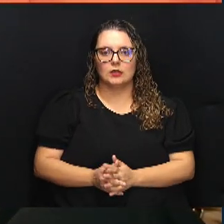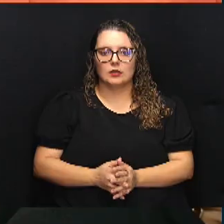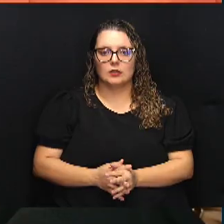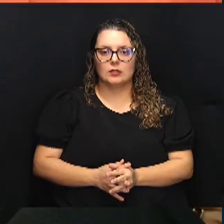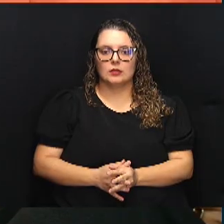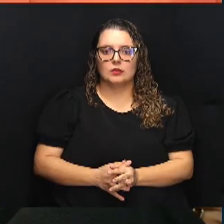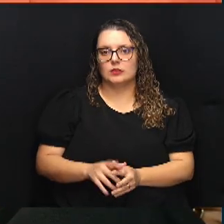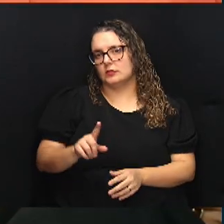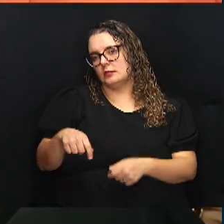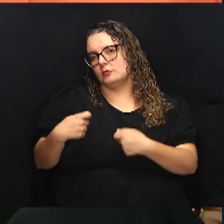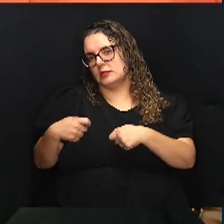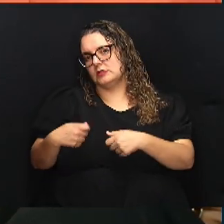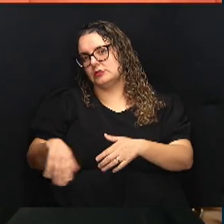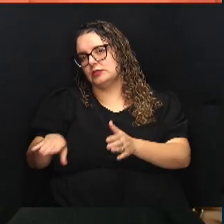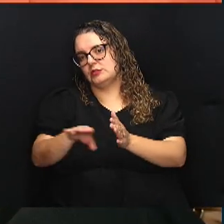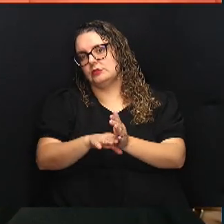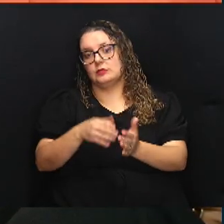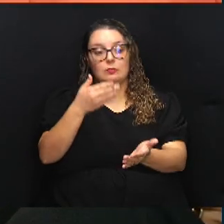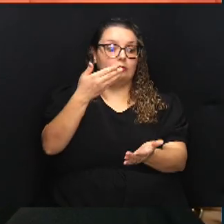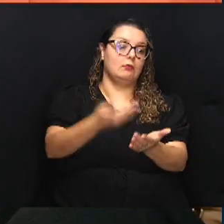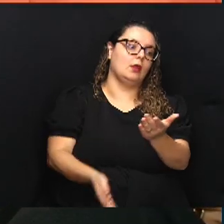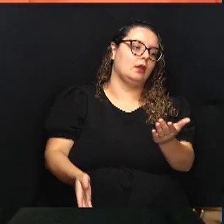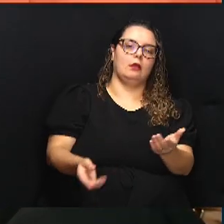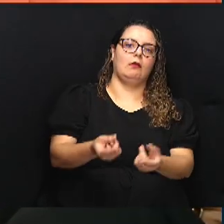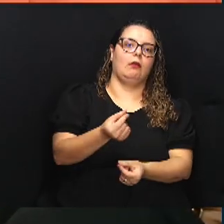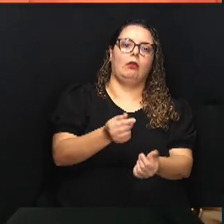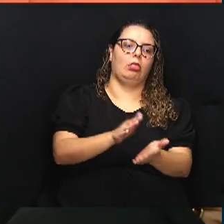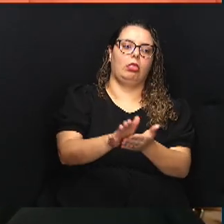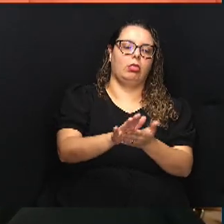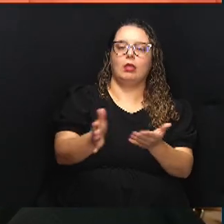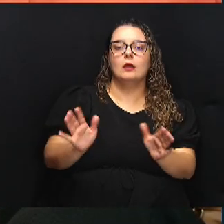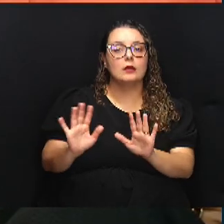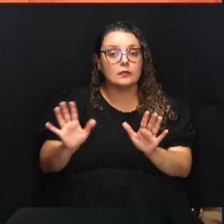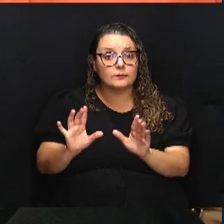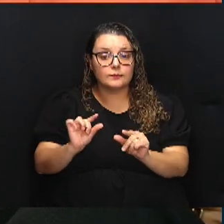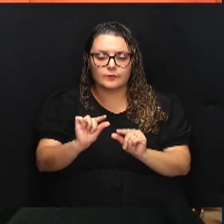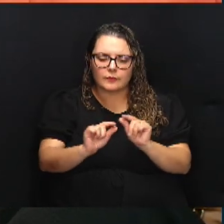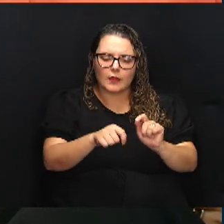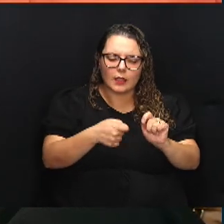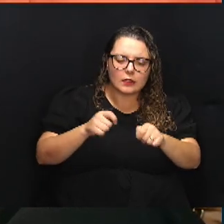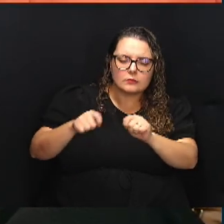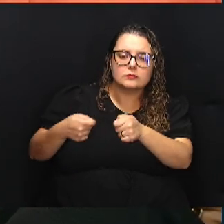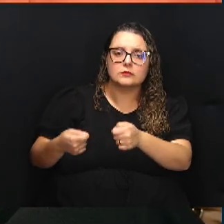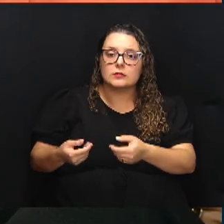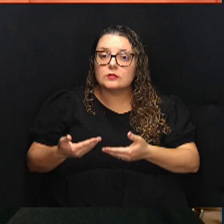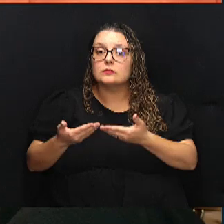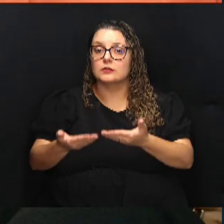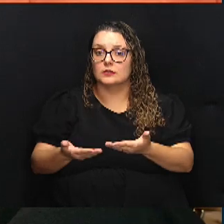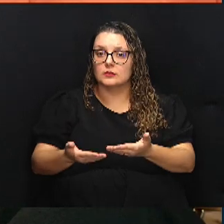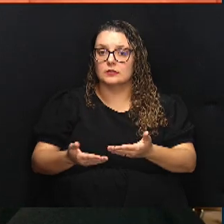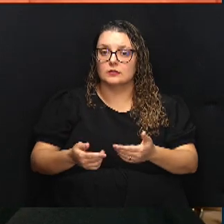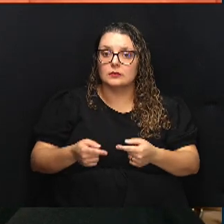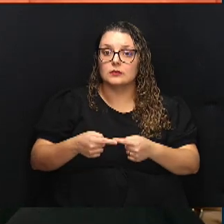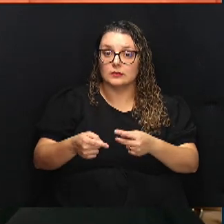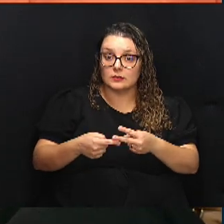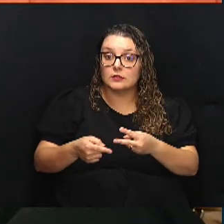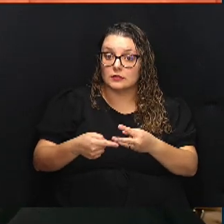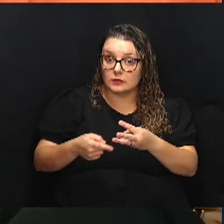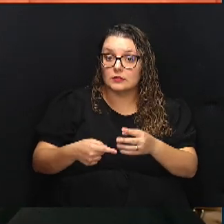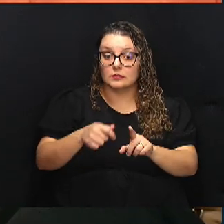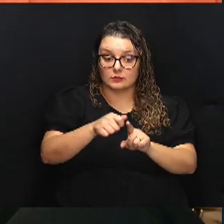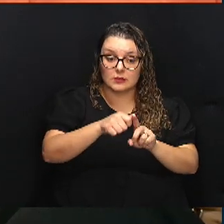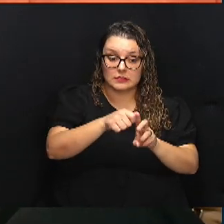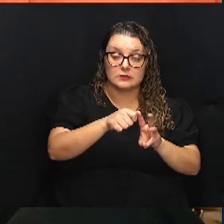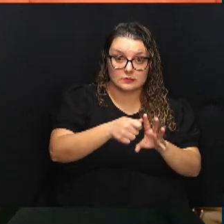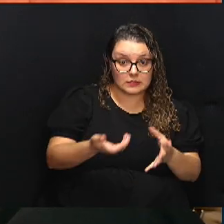não precisa chegar ao ponto de perder tanto dinheiro. Esses pequenos sinais vão sendo dados semana a semana, mês a